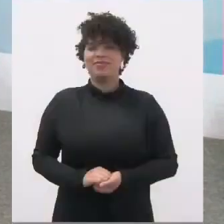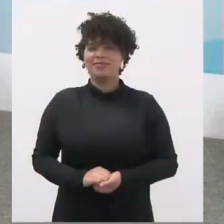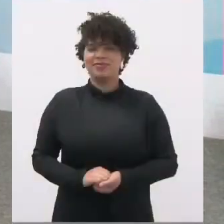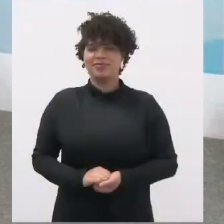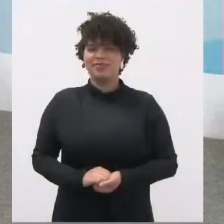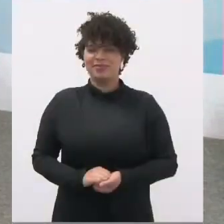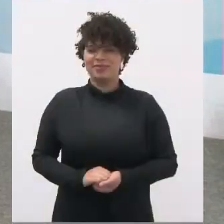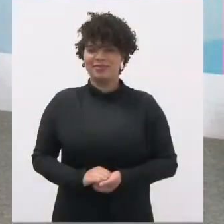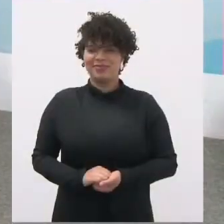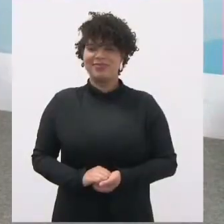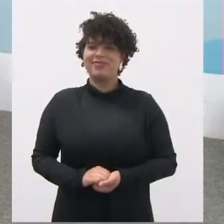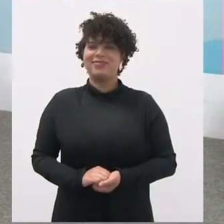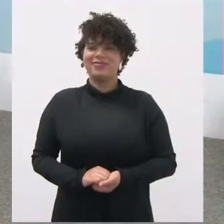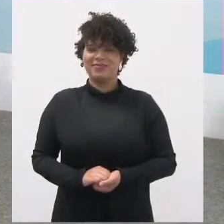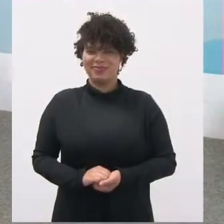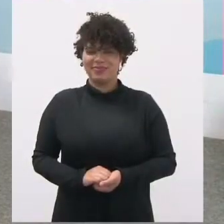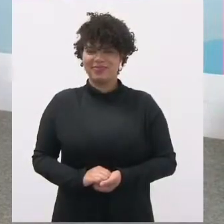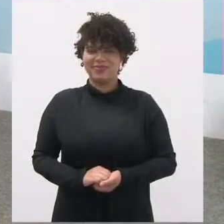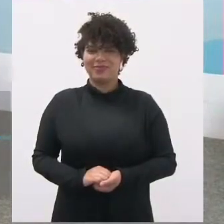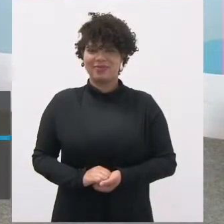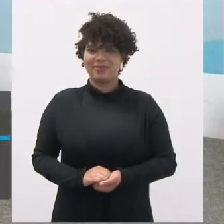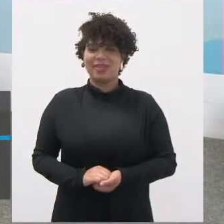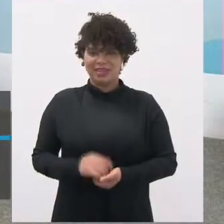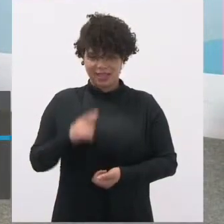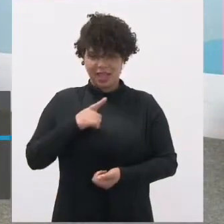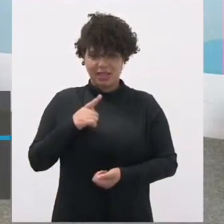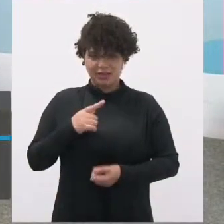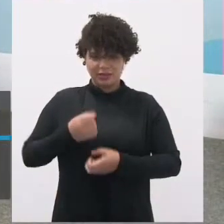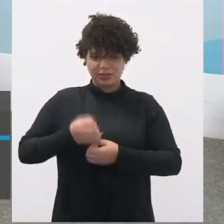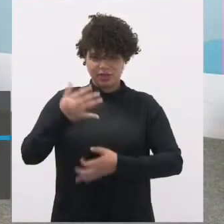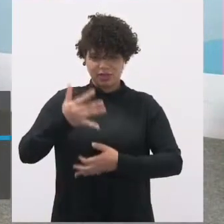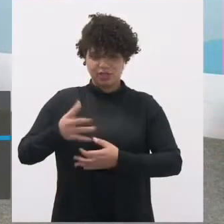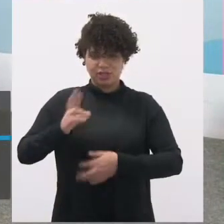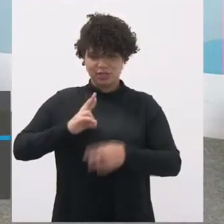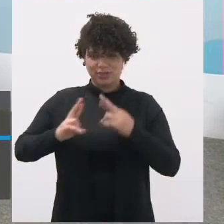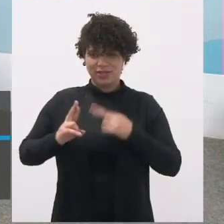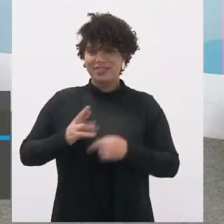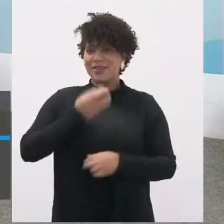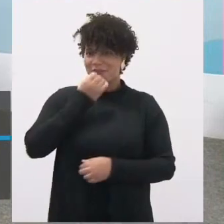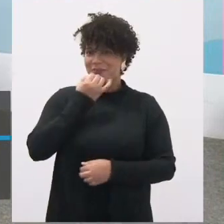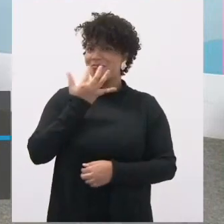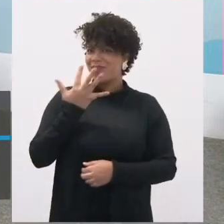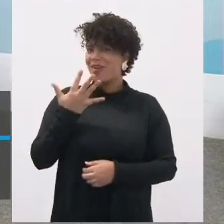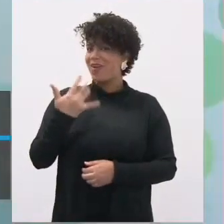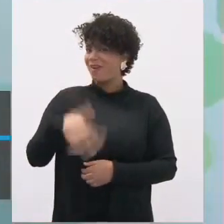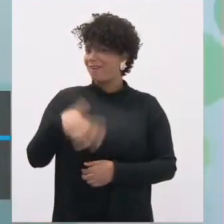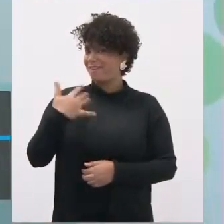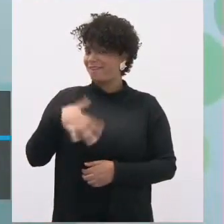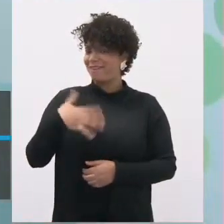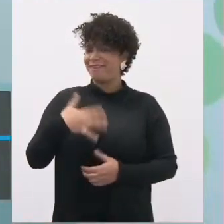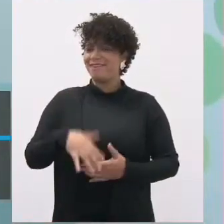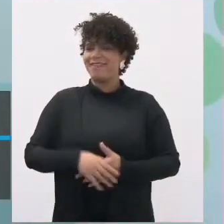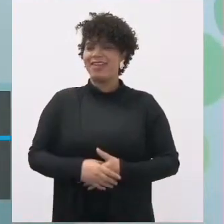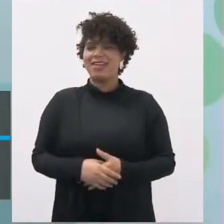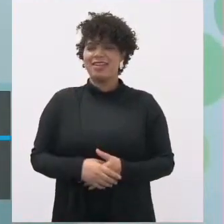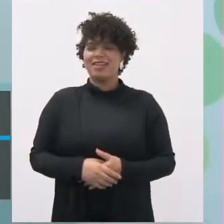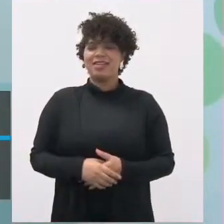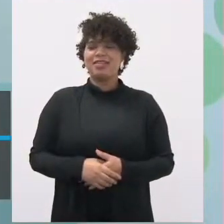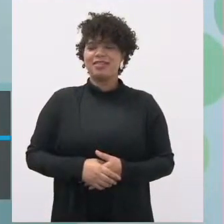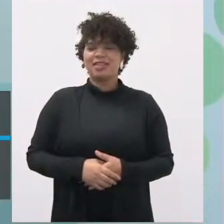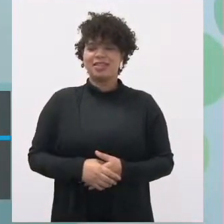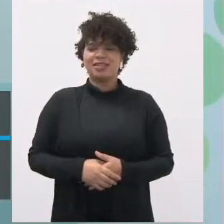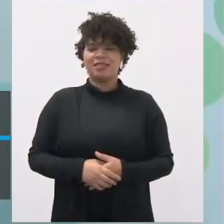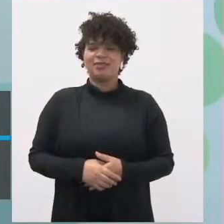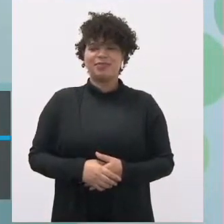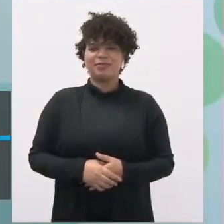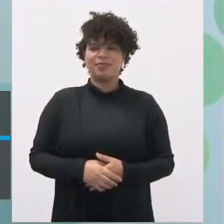Olá. Lu, tivemos lá. Contribuições aí? Tivemos contribuições. Oba! Vamos lá, nossos aqui colegas aqui